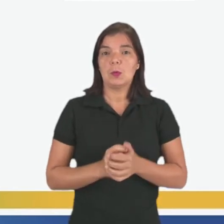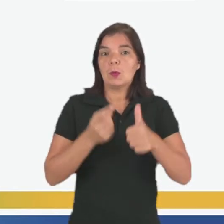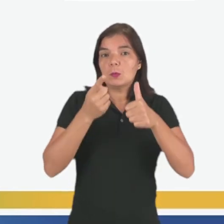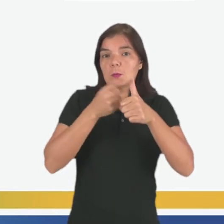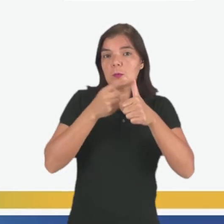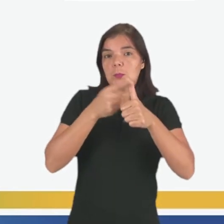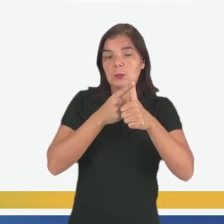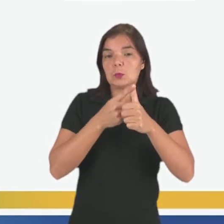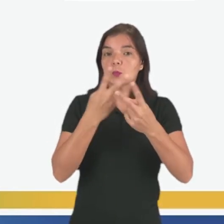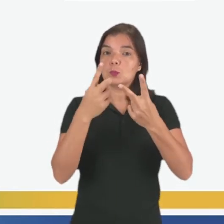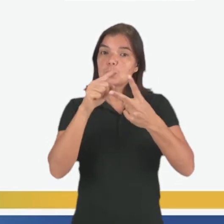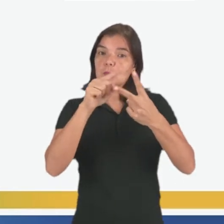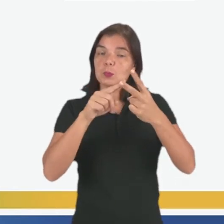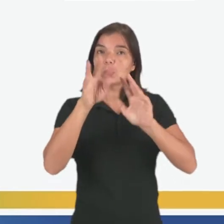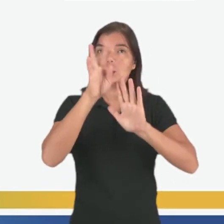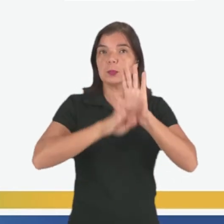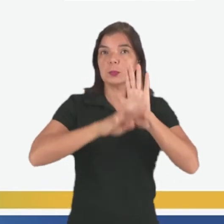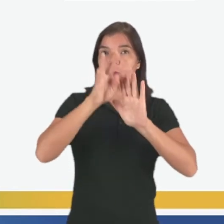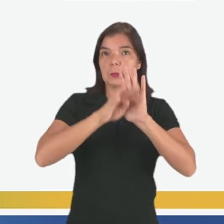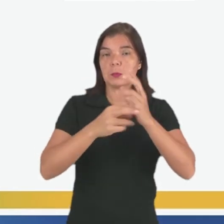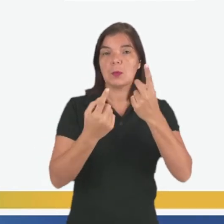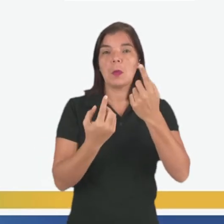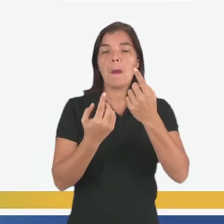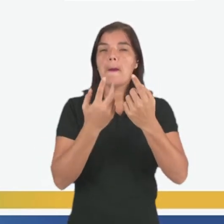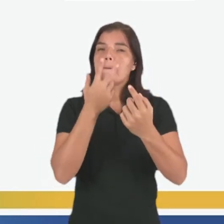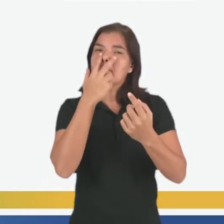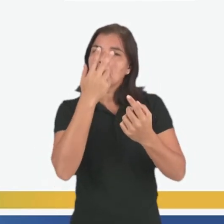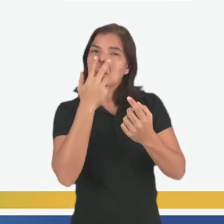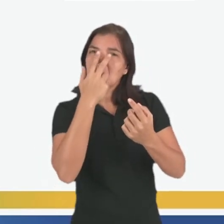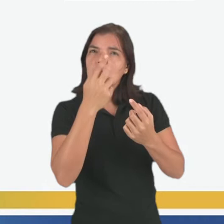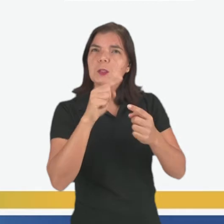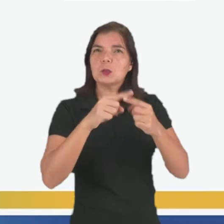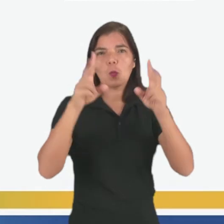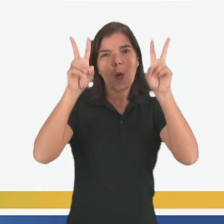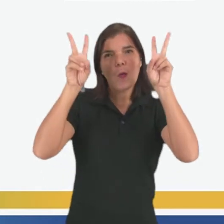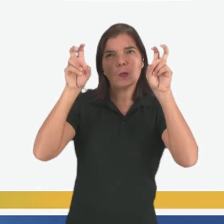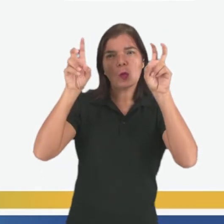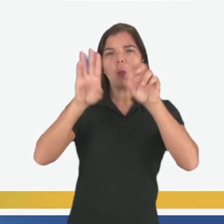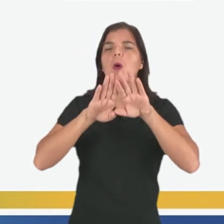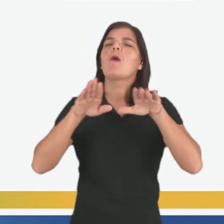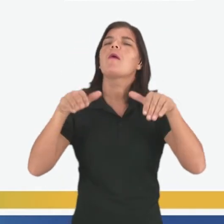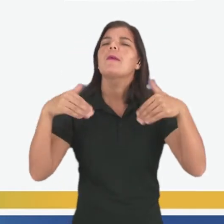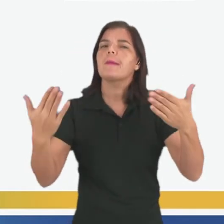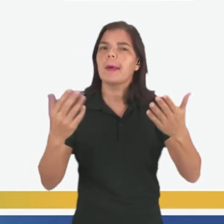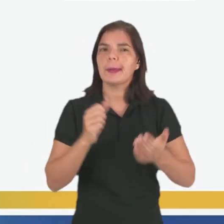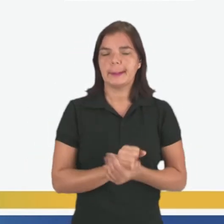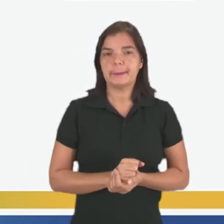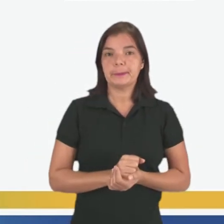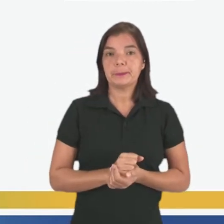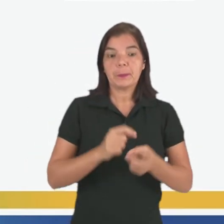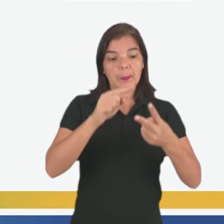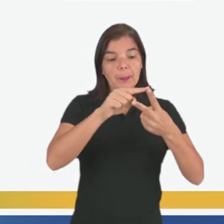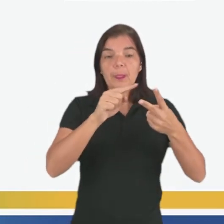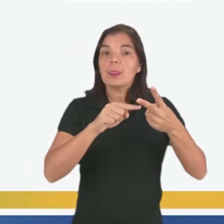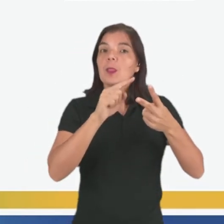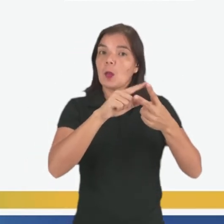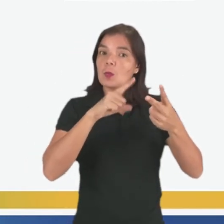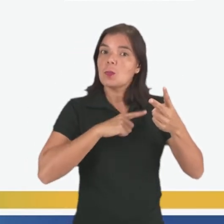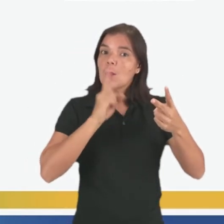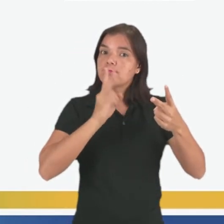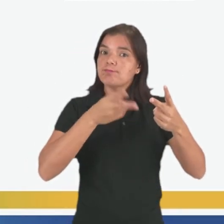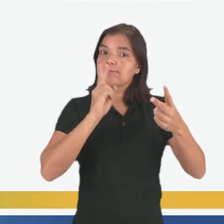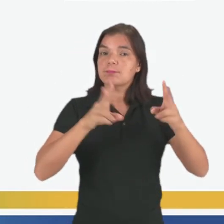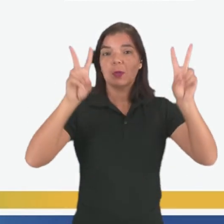assim: os dois textos se assemelham quanto ao tema. Qual é? Então, os dois textos têm uma